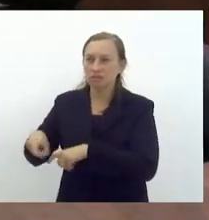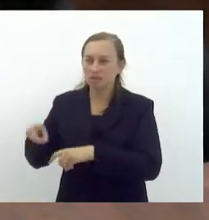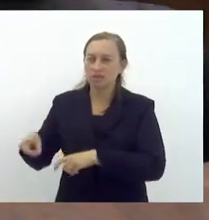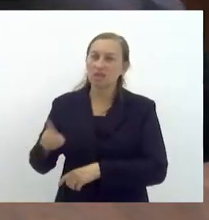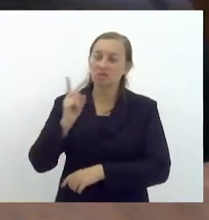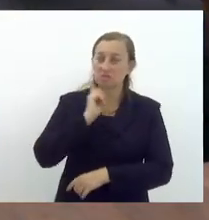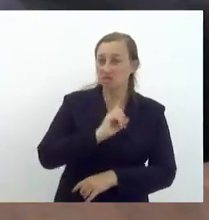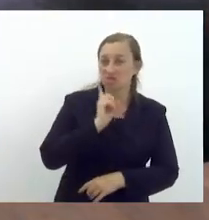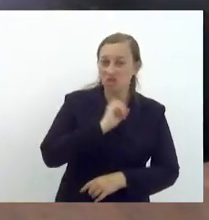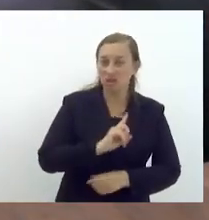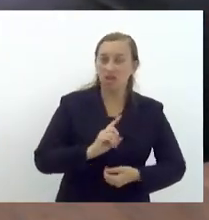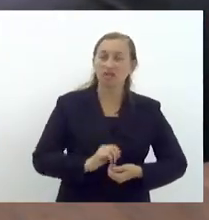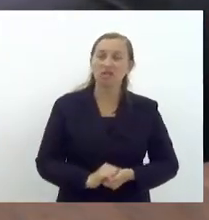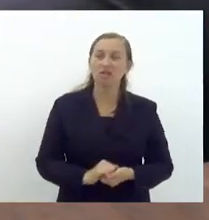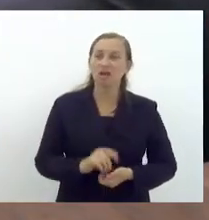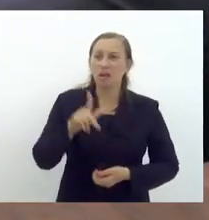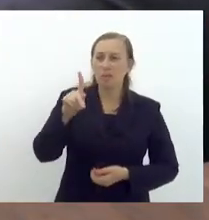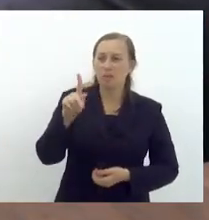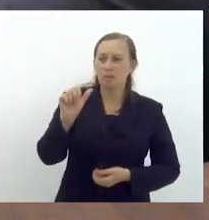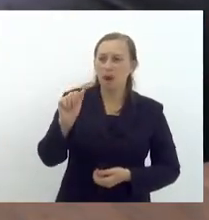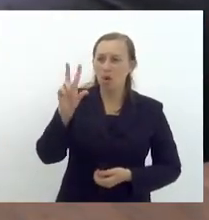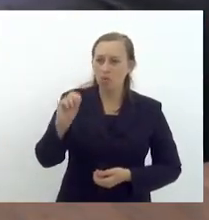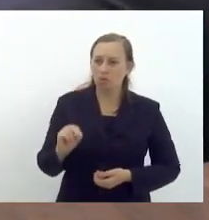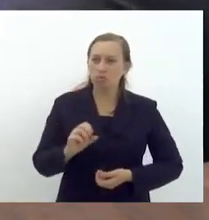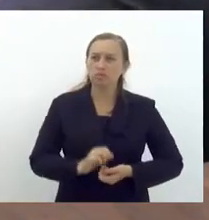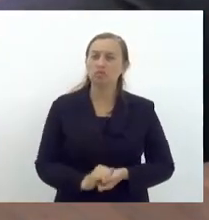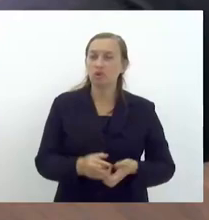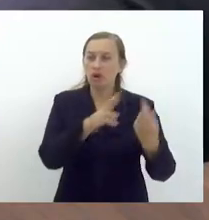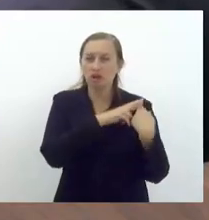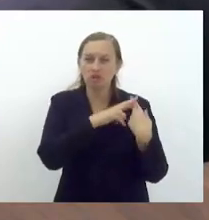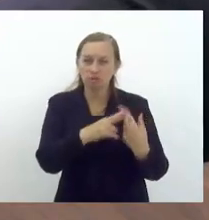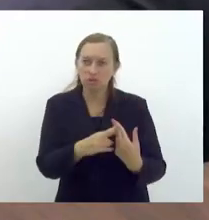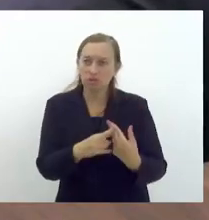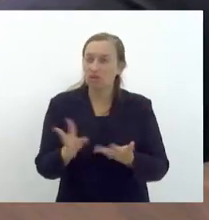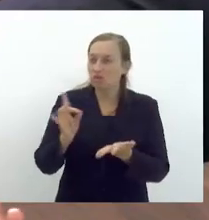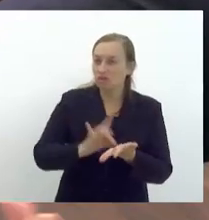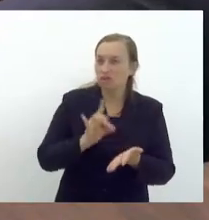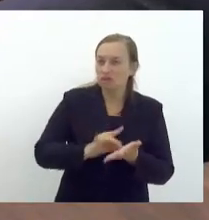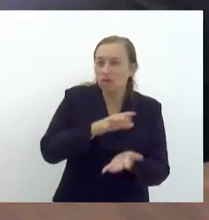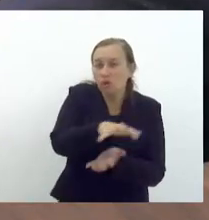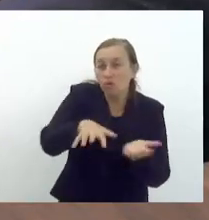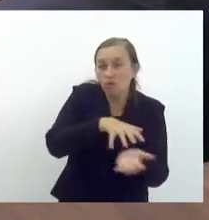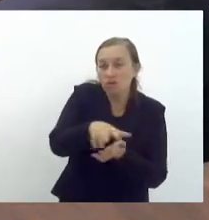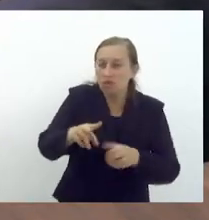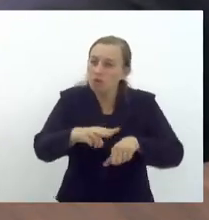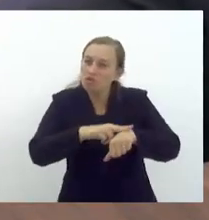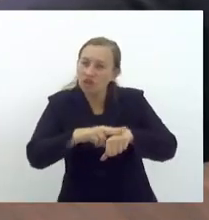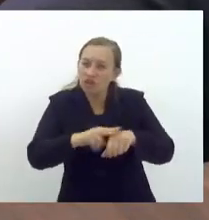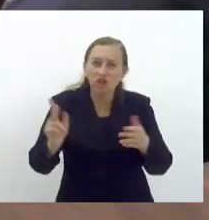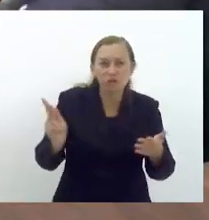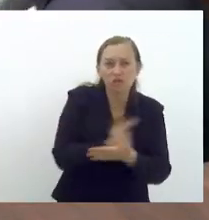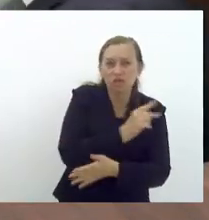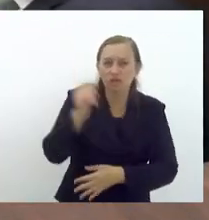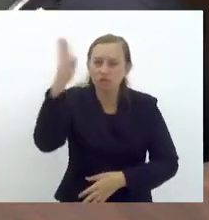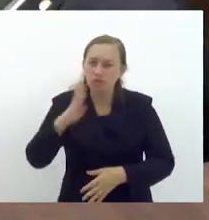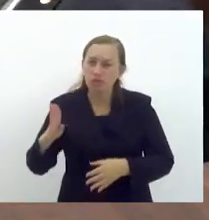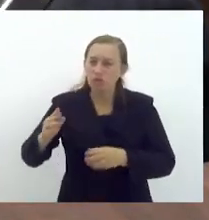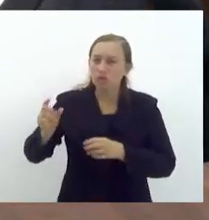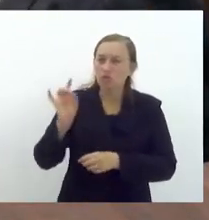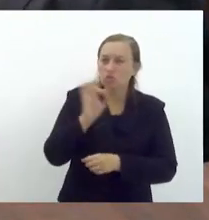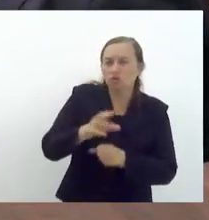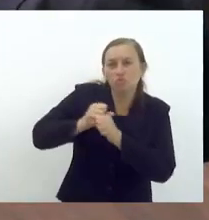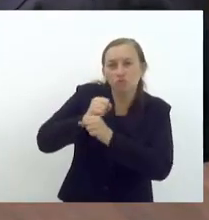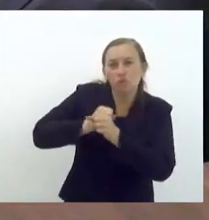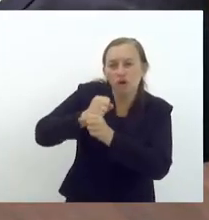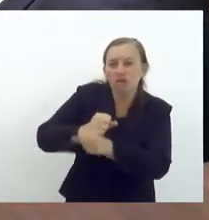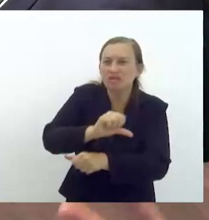Gerais paulinelli foi responsável por uma verdadeira revolução verde que ocorreu no Brasil nas últimas décadas